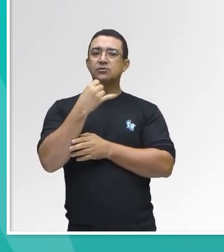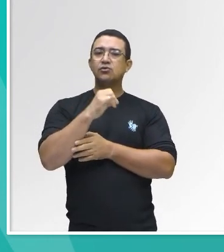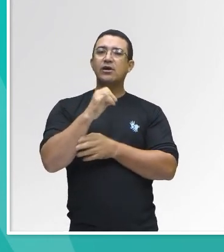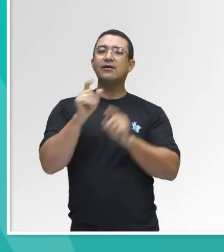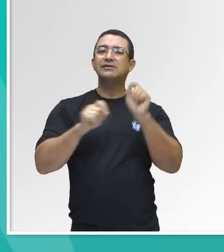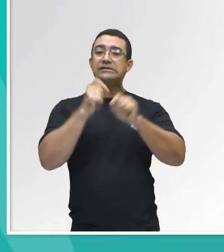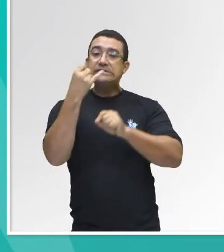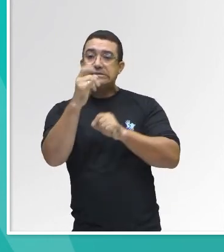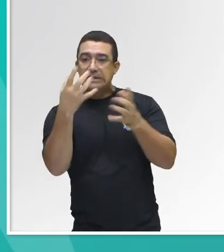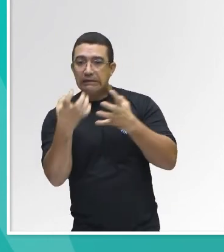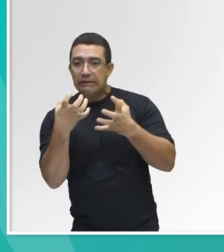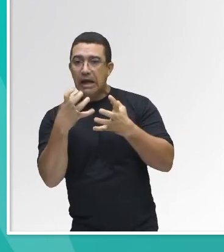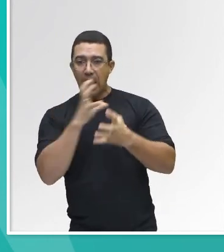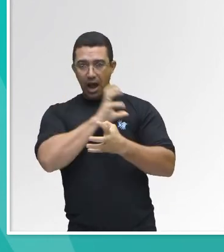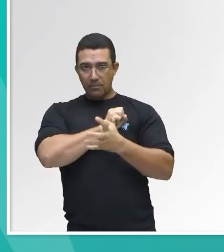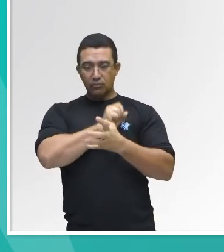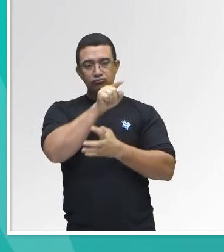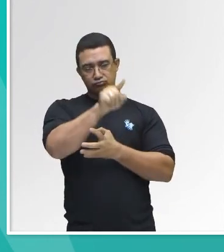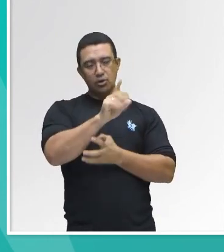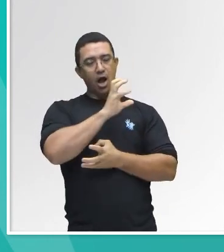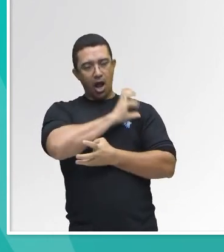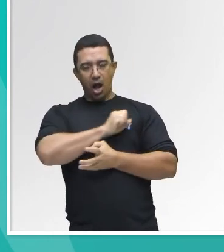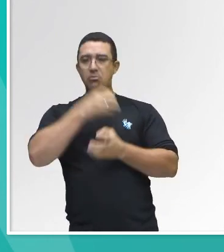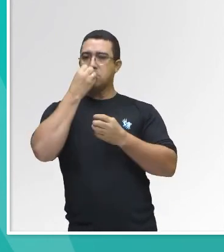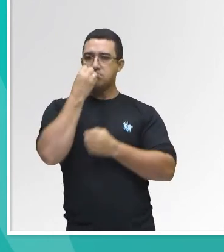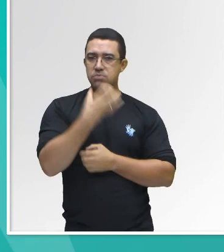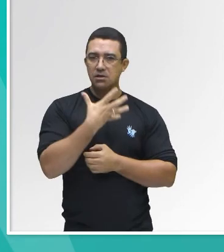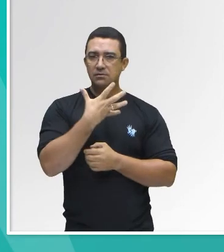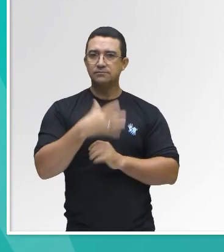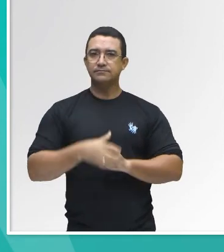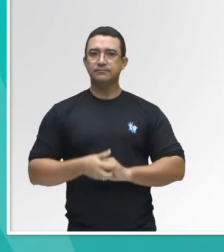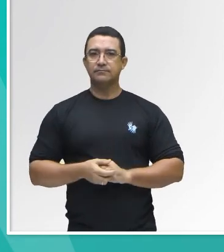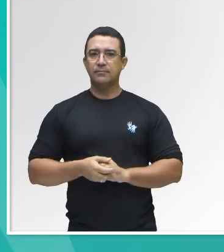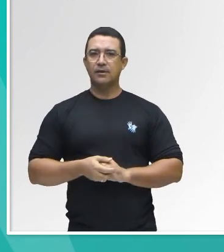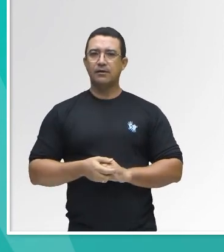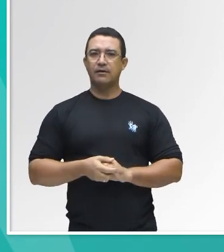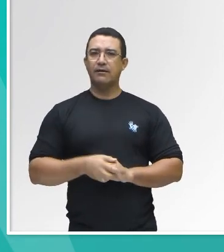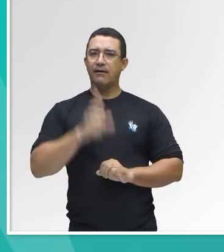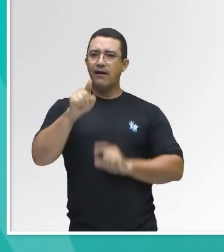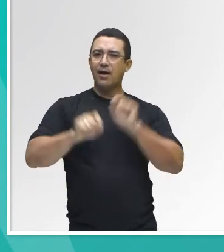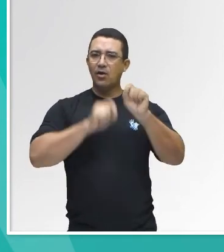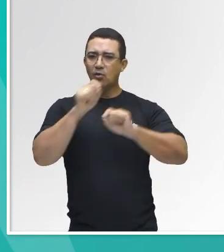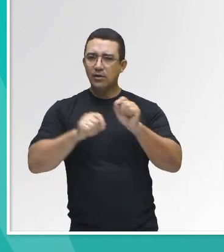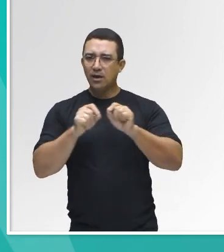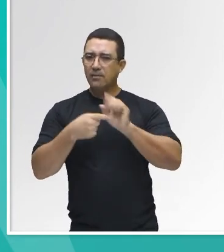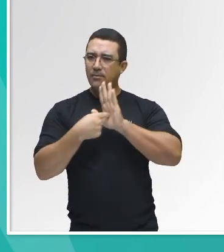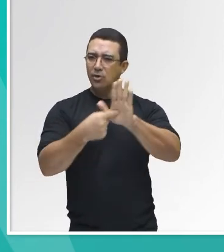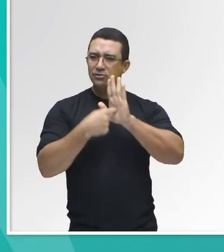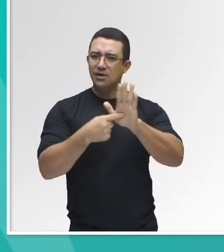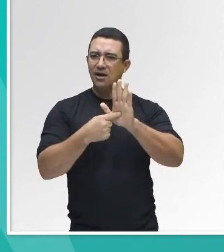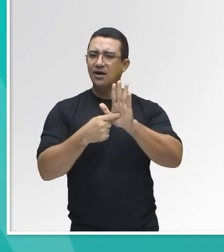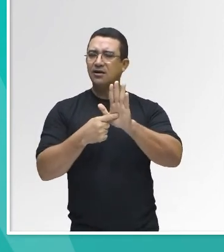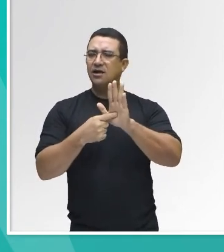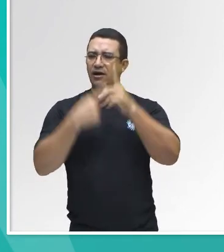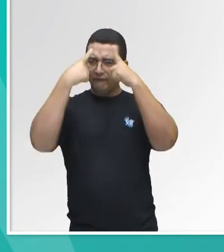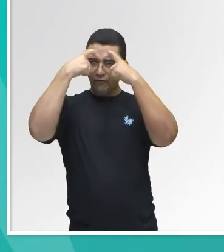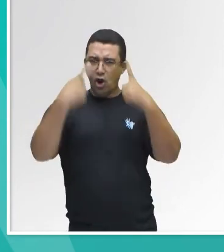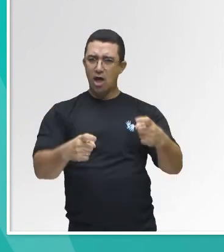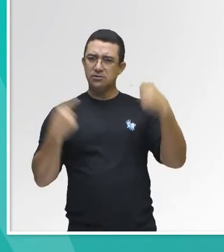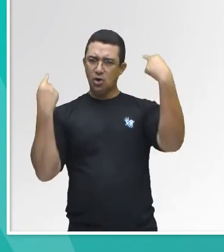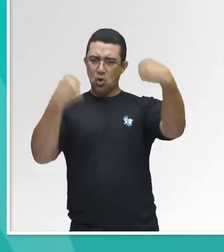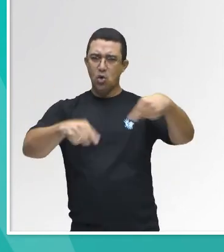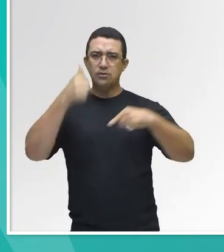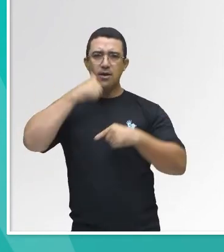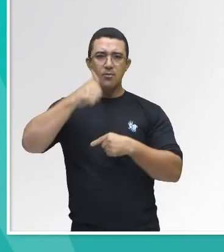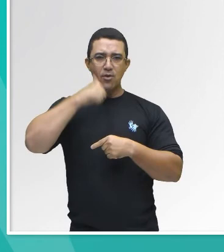Que Te Quieran Bien. Esta campanha busca detener de uma vez o maltrato contra a mulher e, para